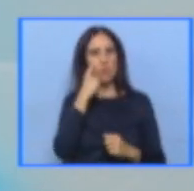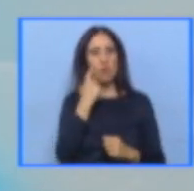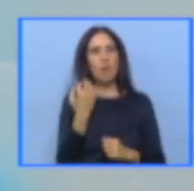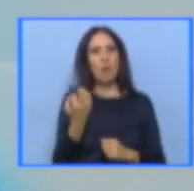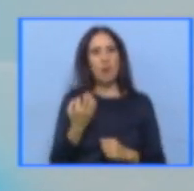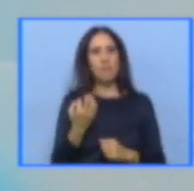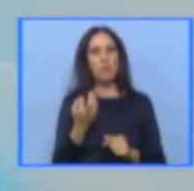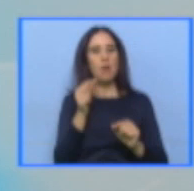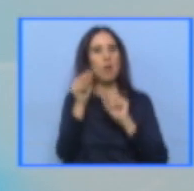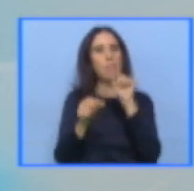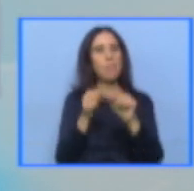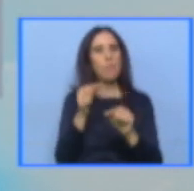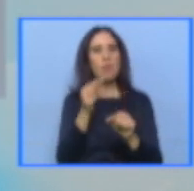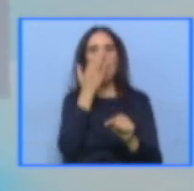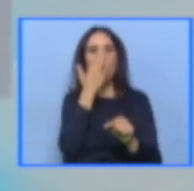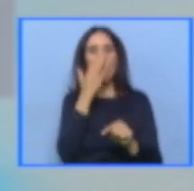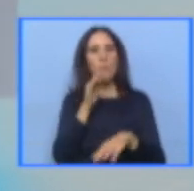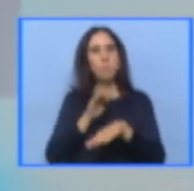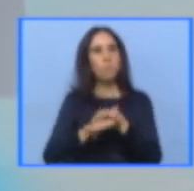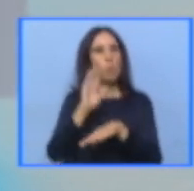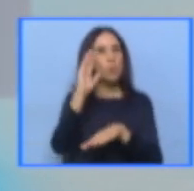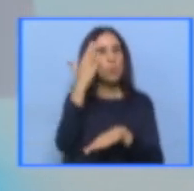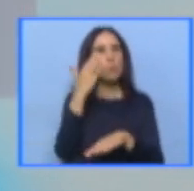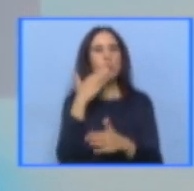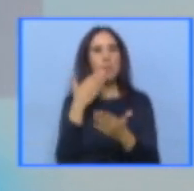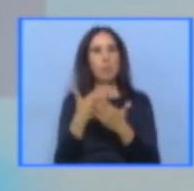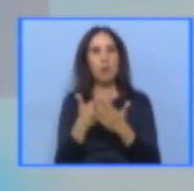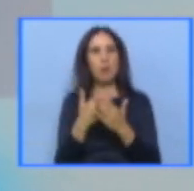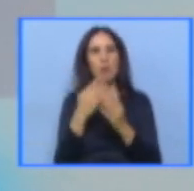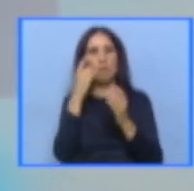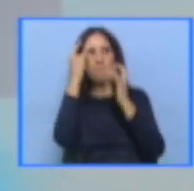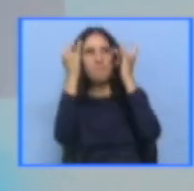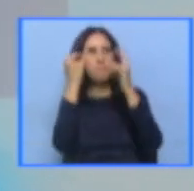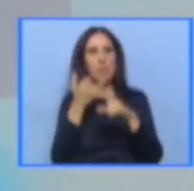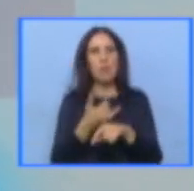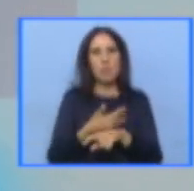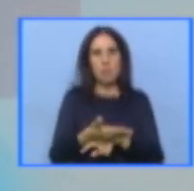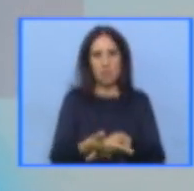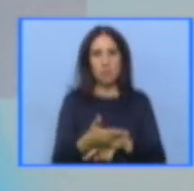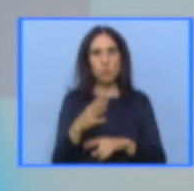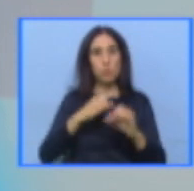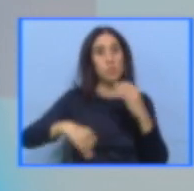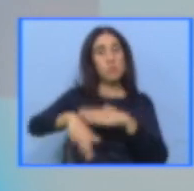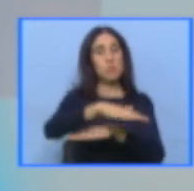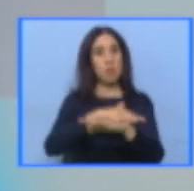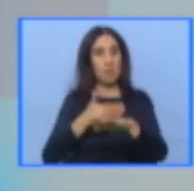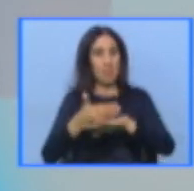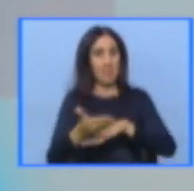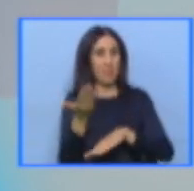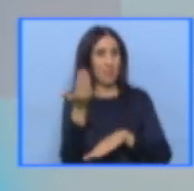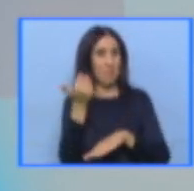começa a ser apontada como a grande culpada pelo atraso intelectual, pelo atraso social,